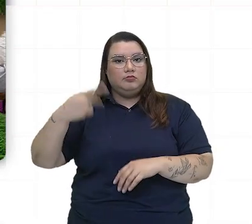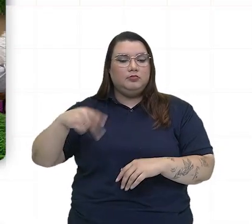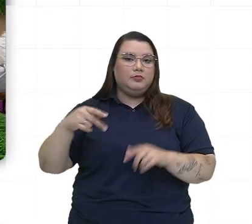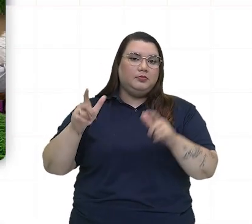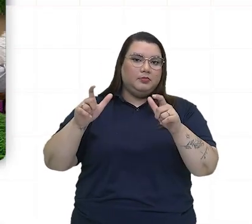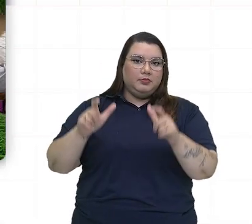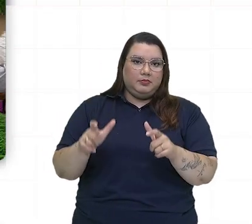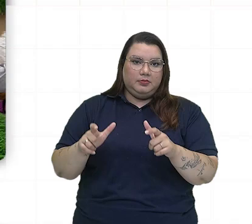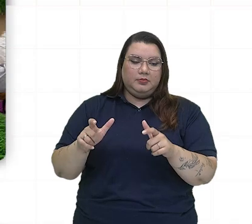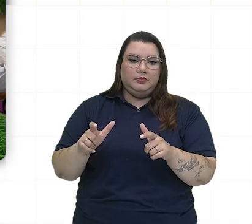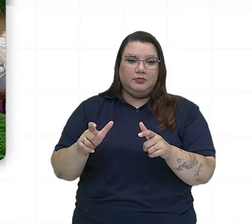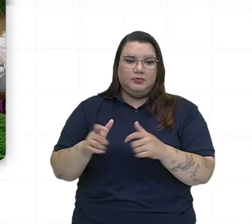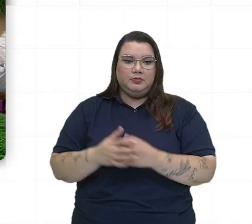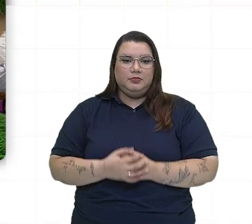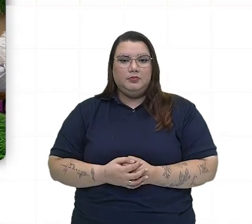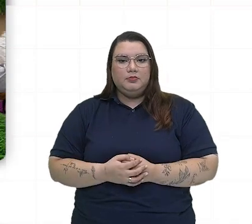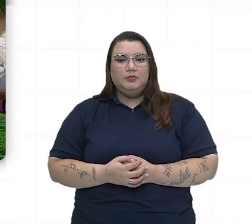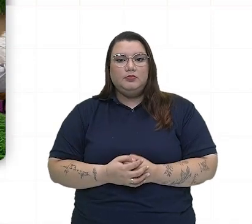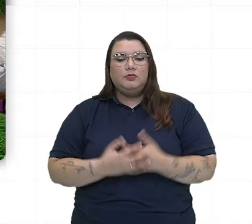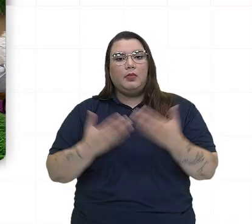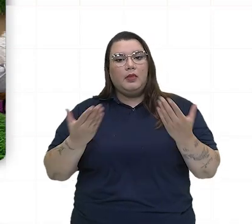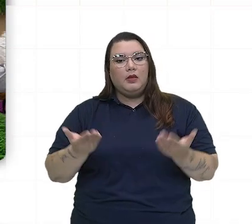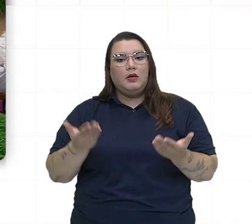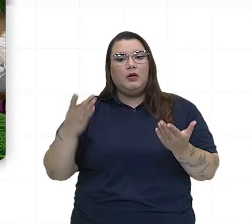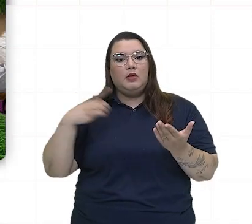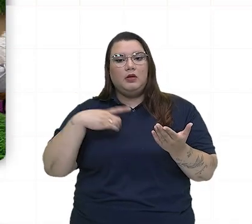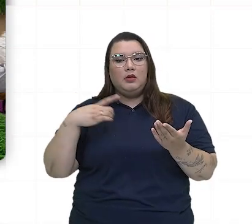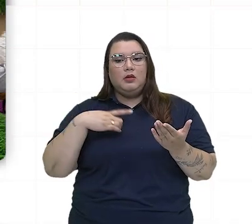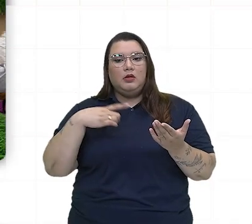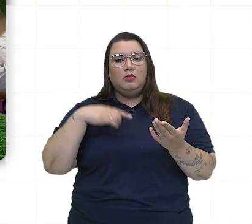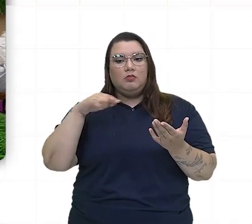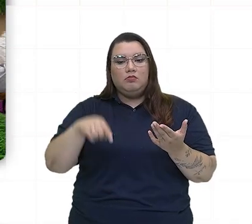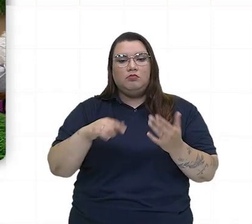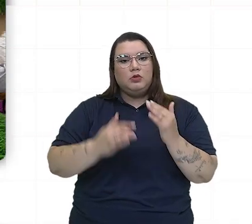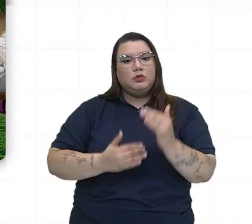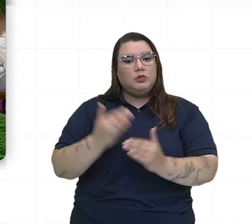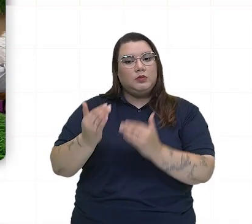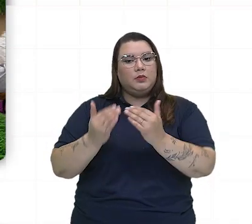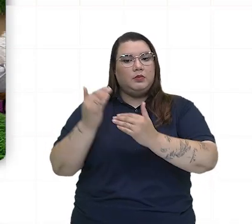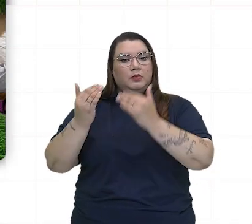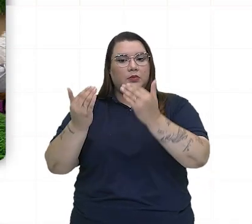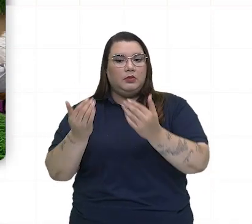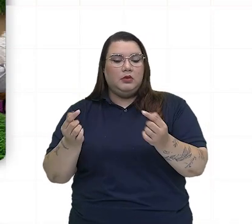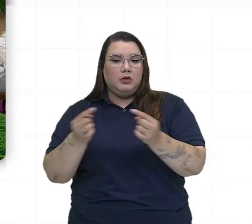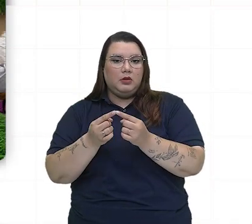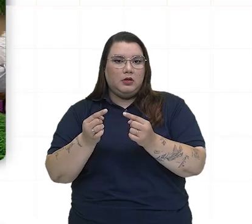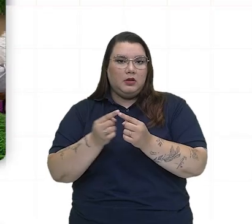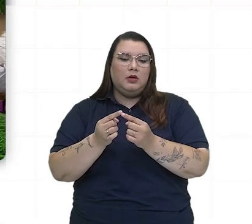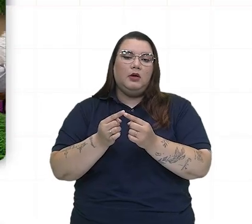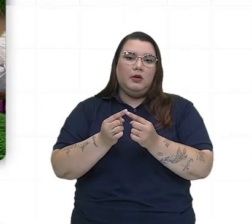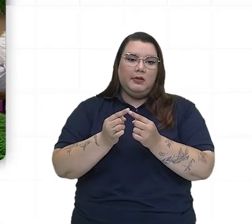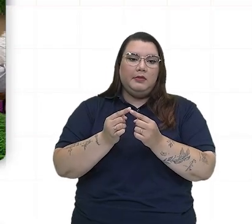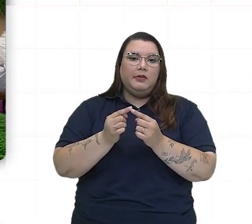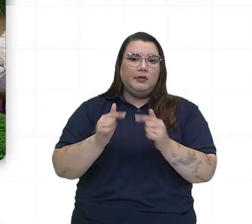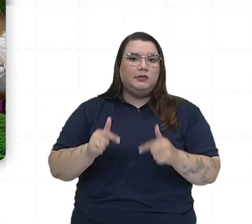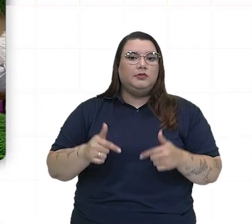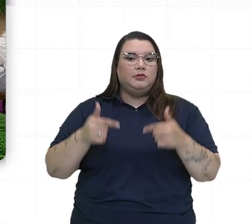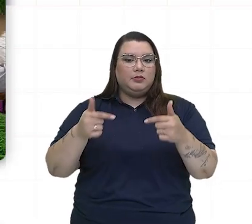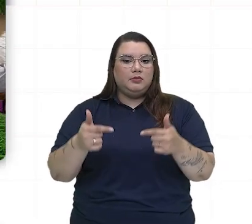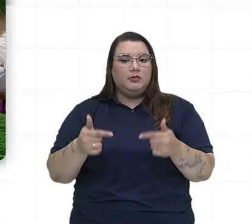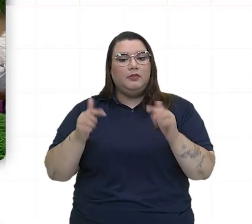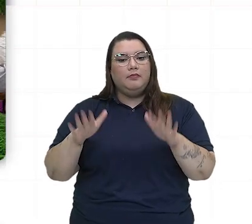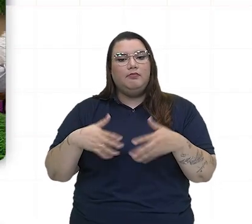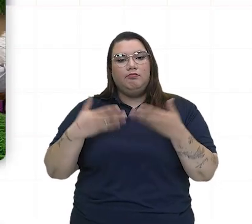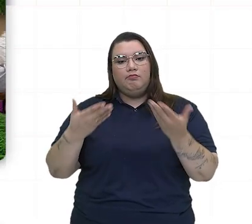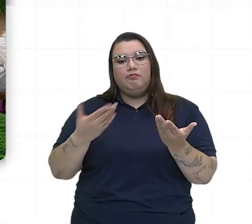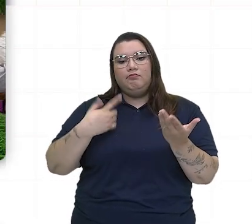características naturais da região onde estão sendo desenvolvidas as atividades. E aí